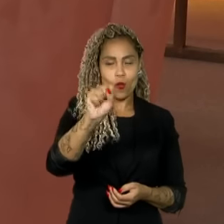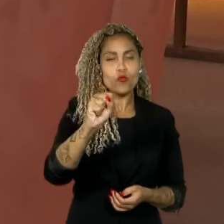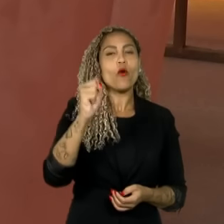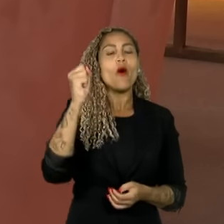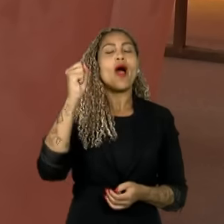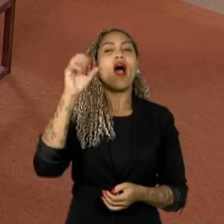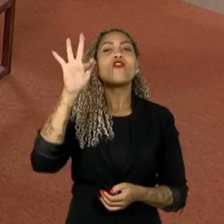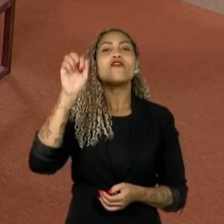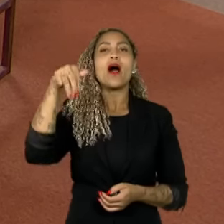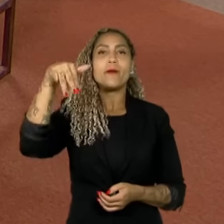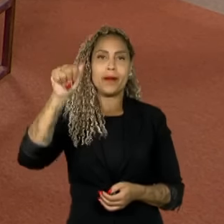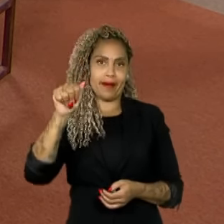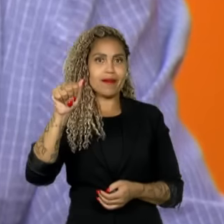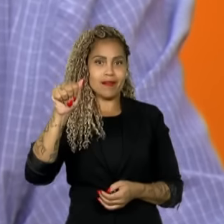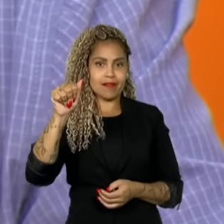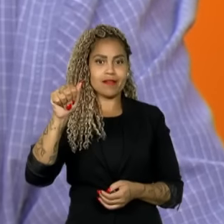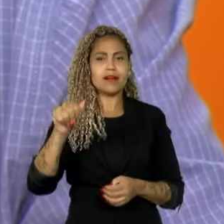Fama, o programa.